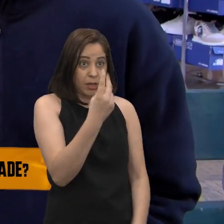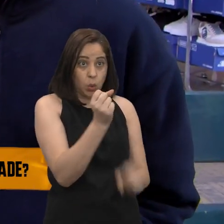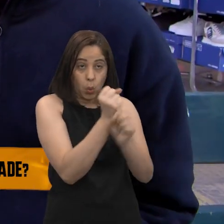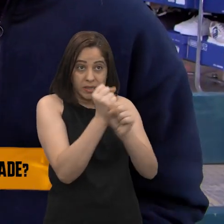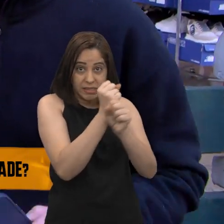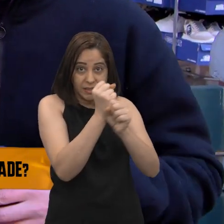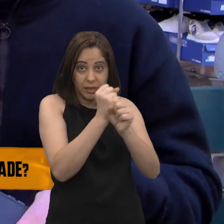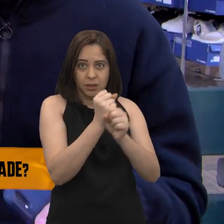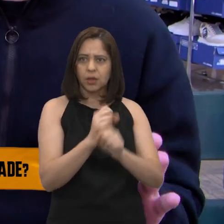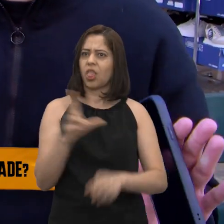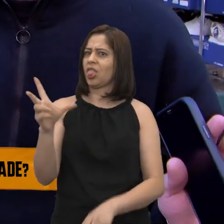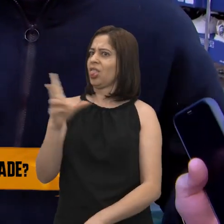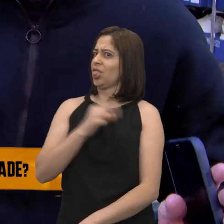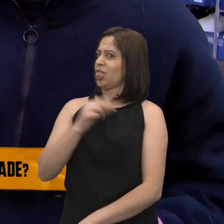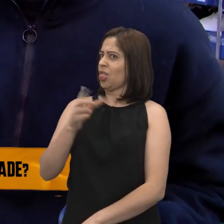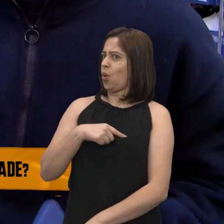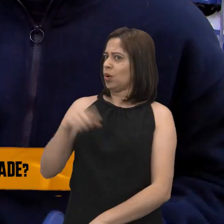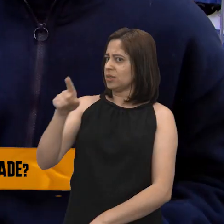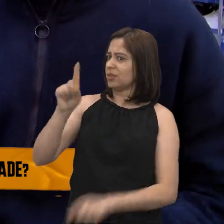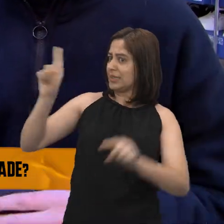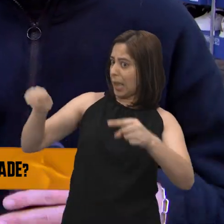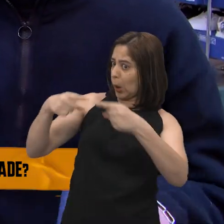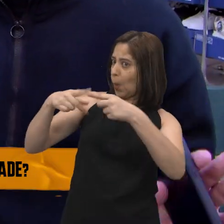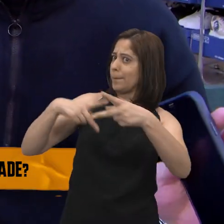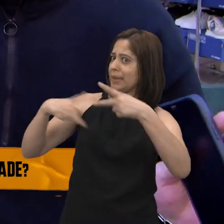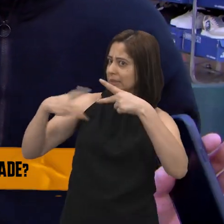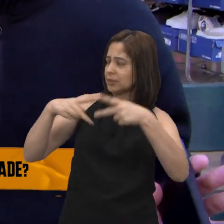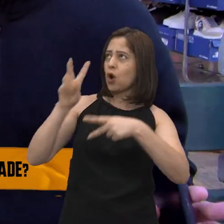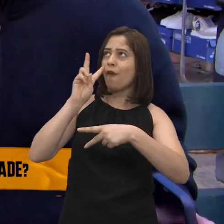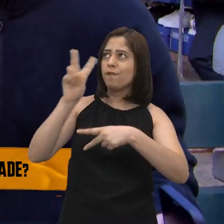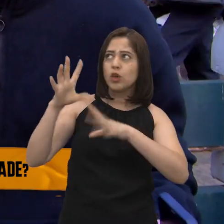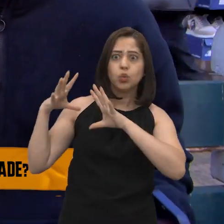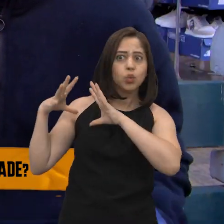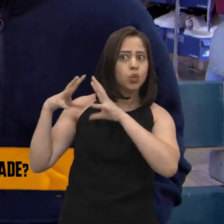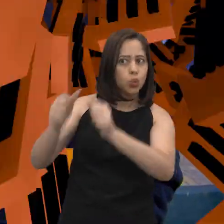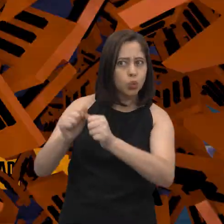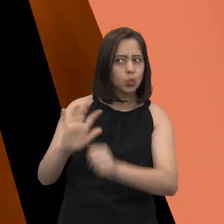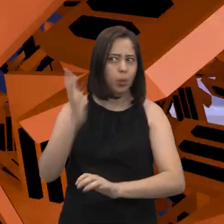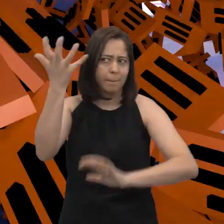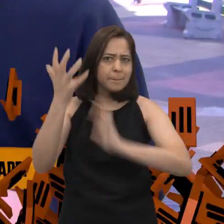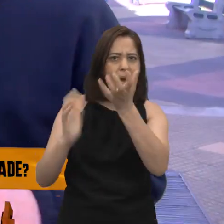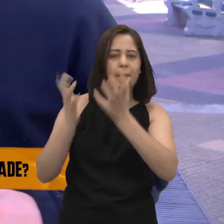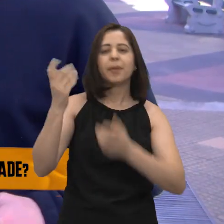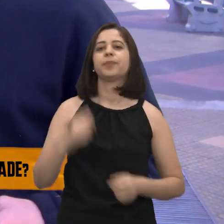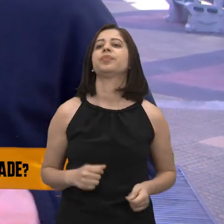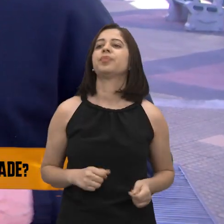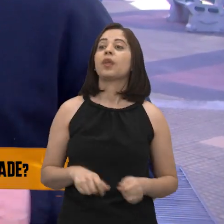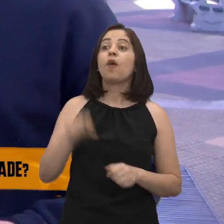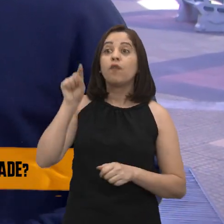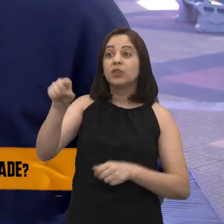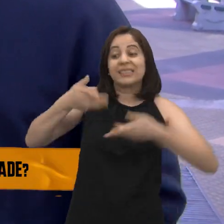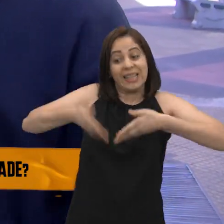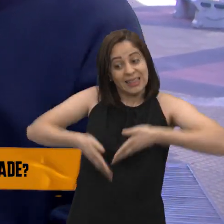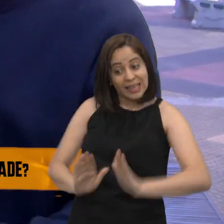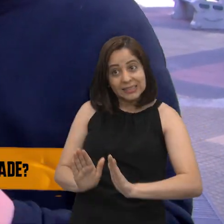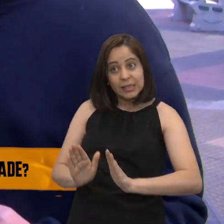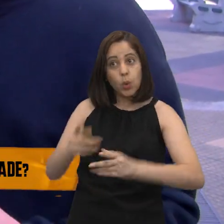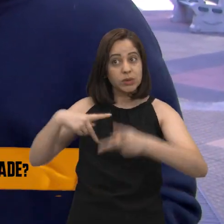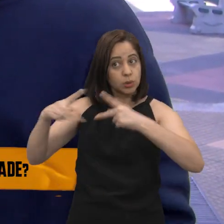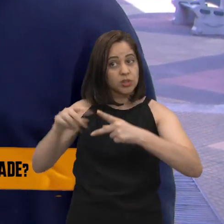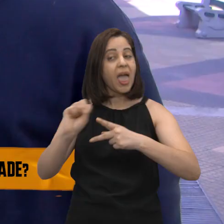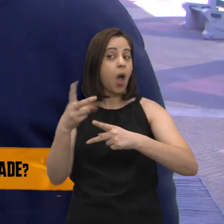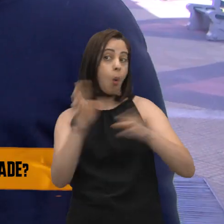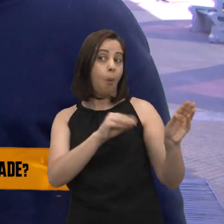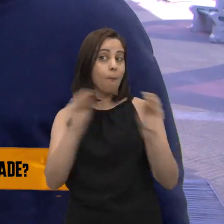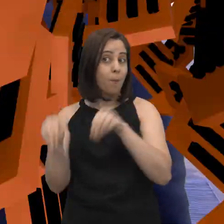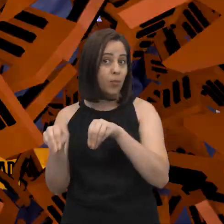62 anos. Ixi, tem uma história, então, com a cidade. Sim. Já viu tudo acontecer, né? Já, de tudo. Você é natural de São José dos Campos ou veio pra